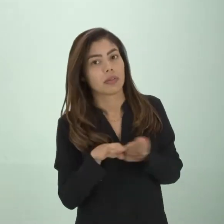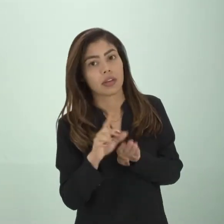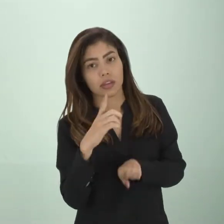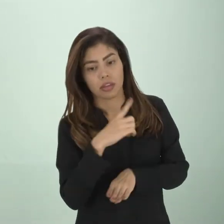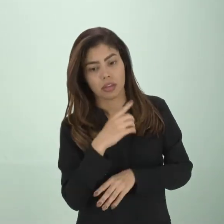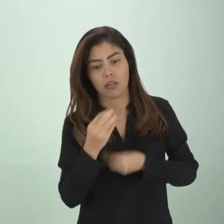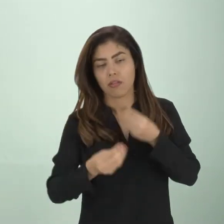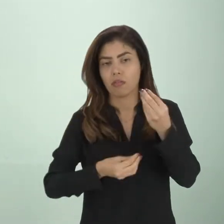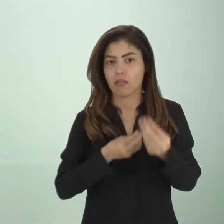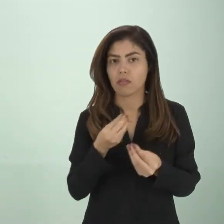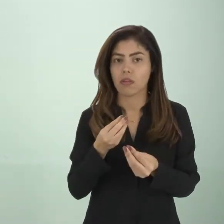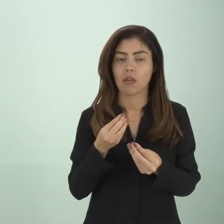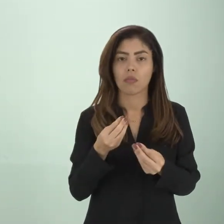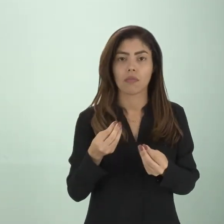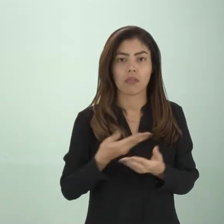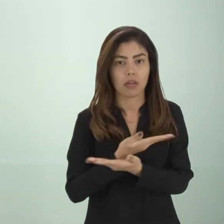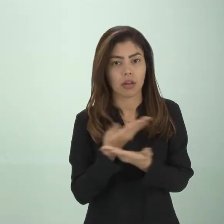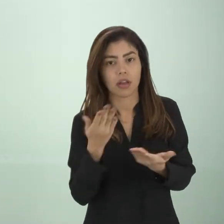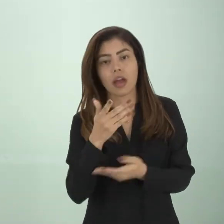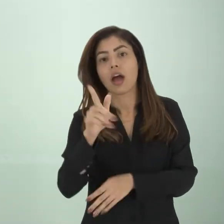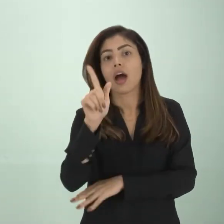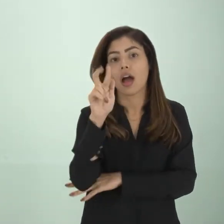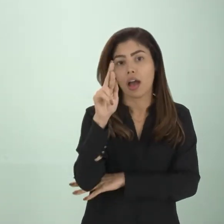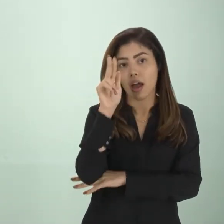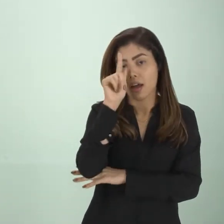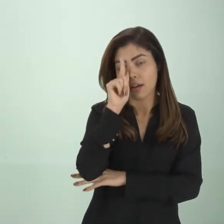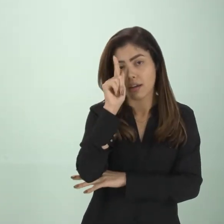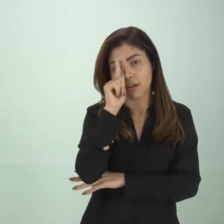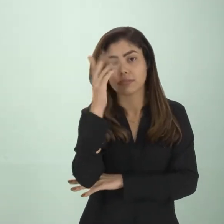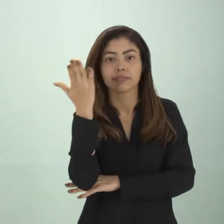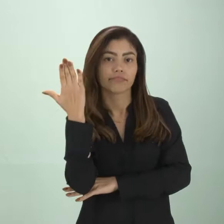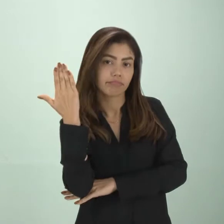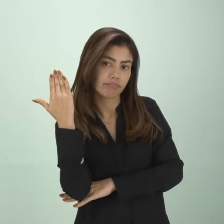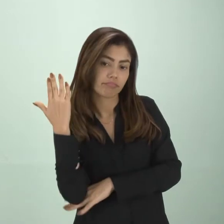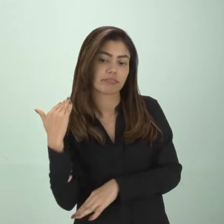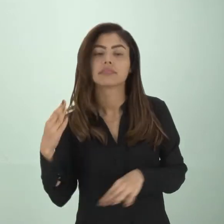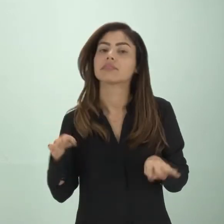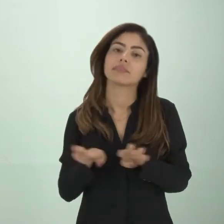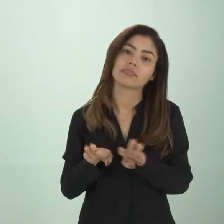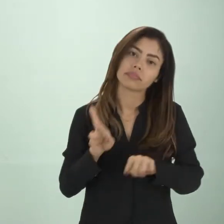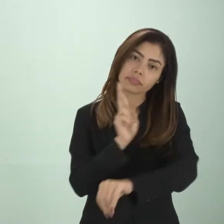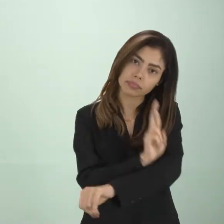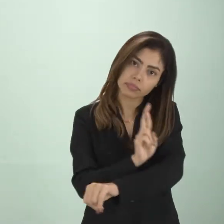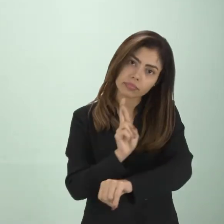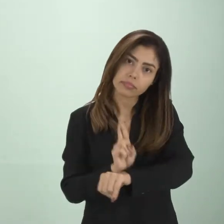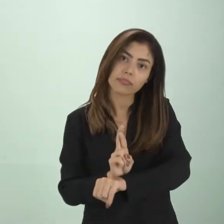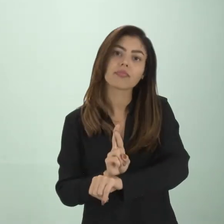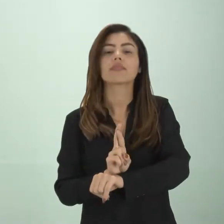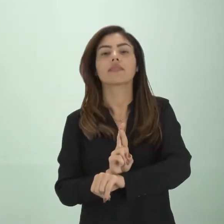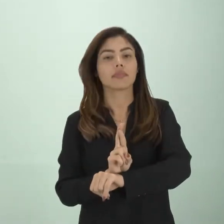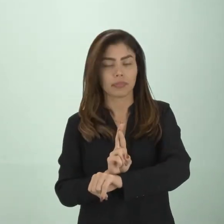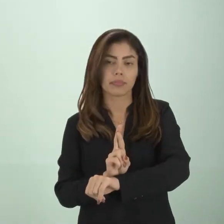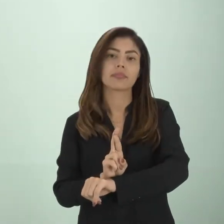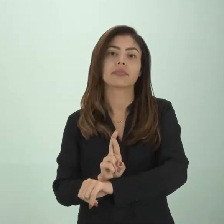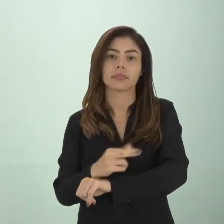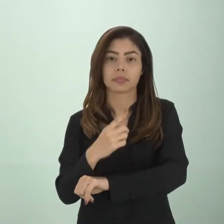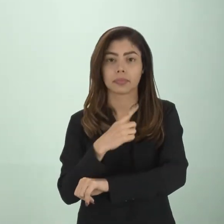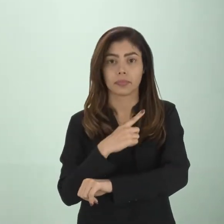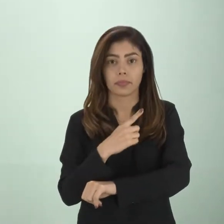como seu maior expoente a Grécia Antiga, uma religião, ou melhor, uma